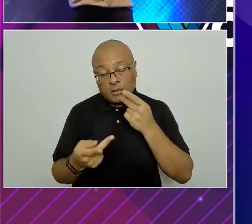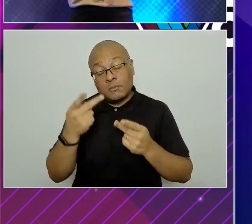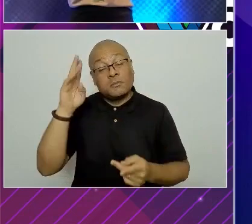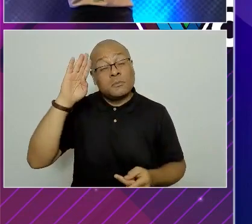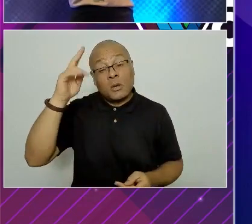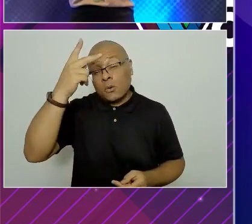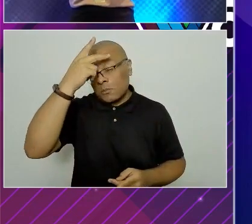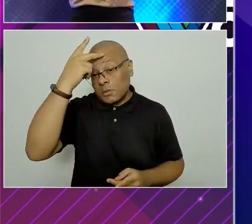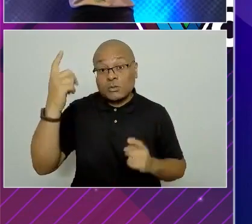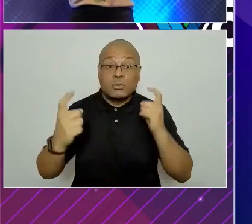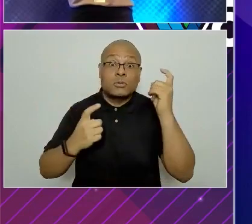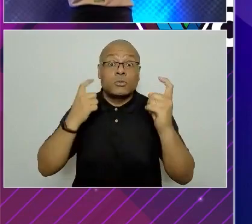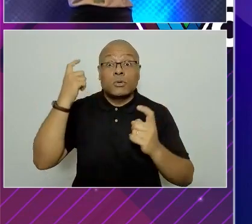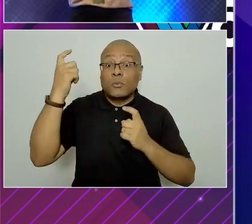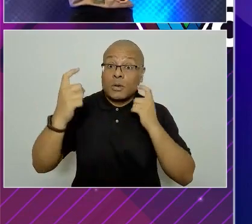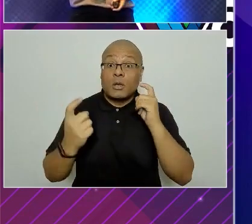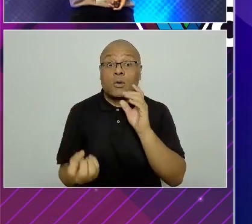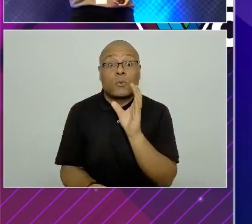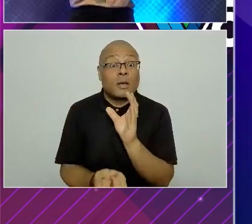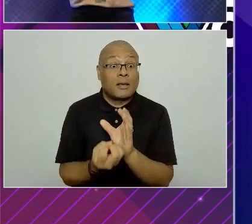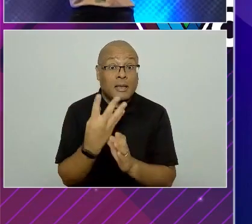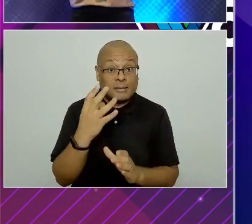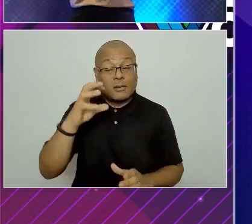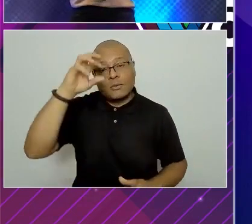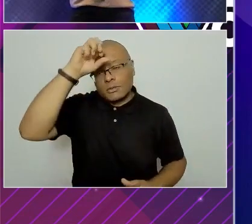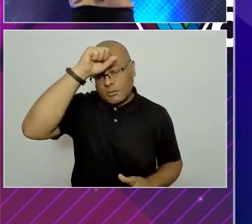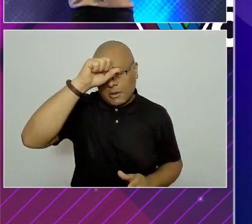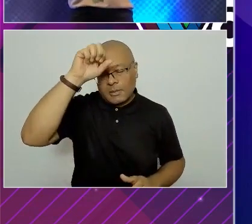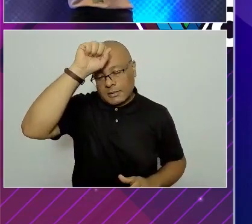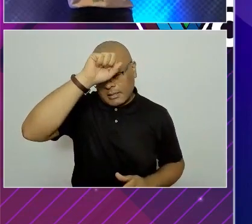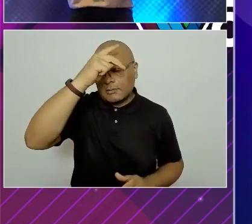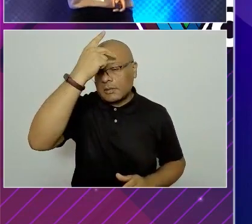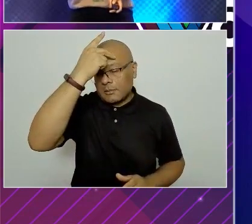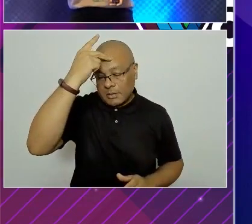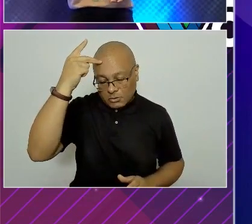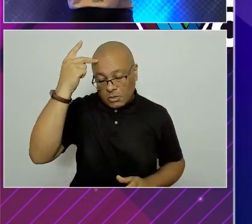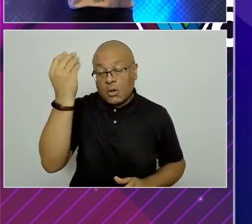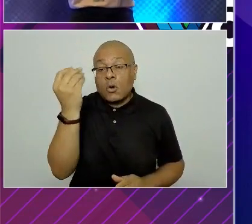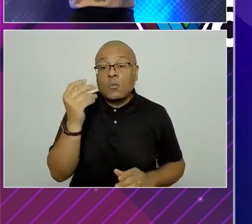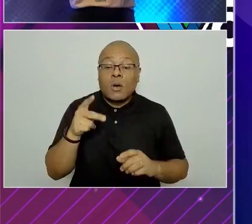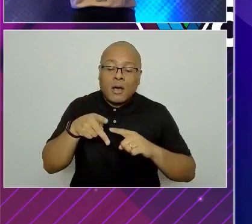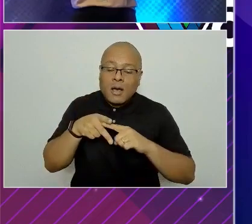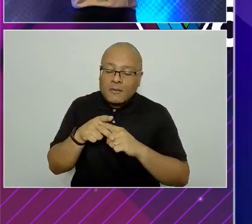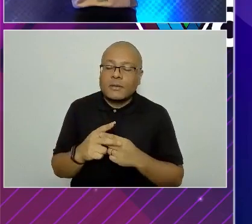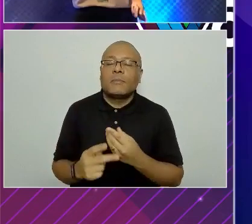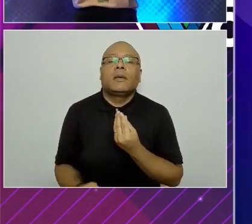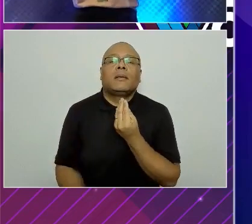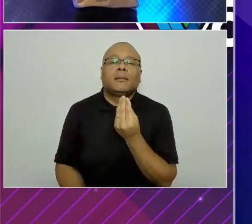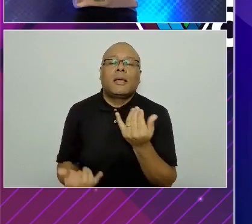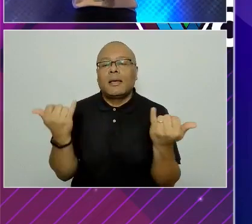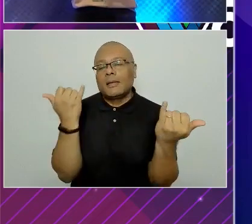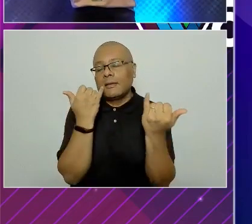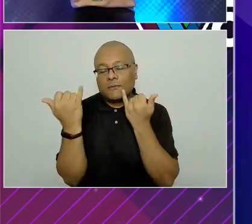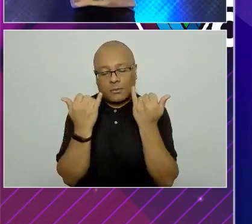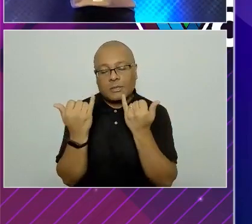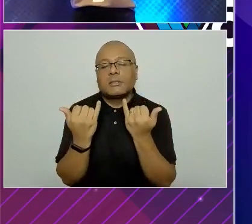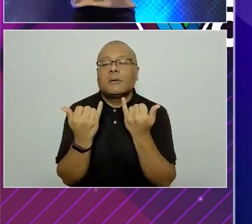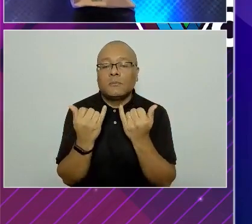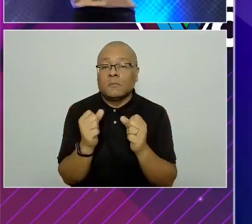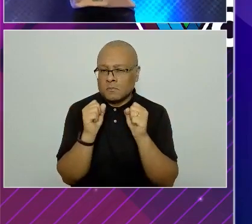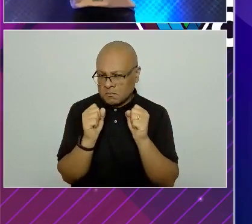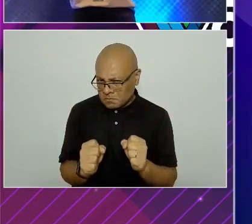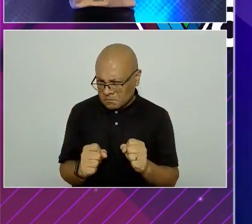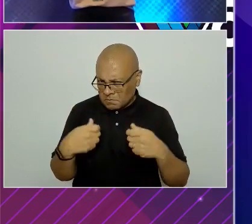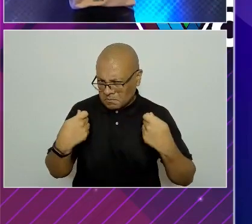que se preocupam com o desenvolvimento, né, de aprendizagem das pessoas e o quanto a ferramenta ela está dando informações de bandeja, mas será que a gente também não